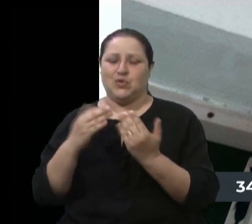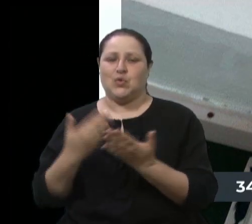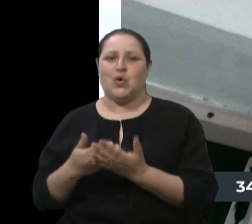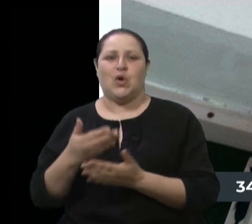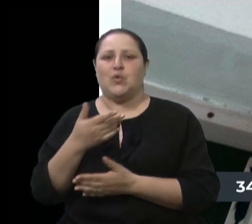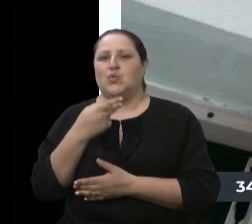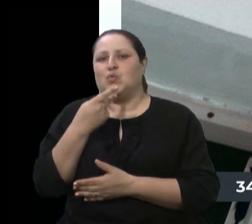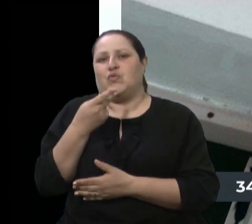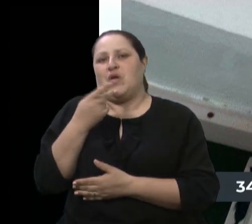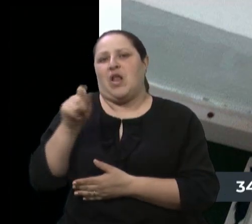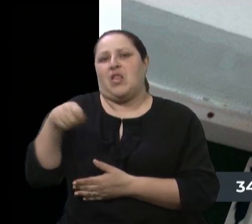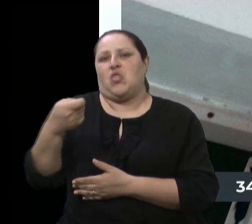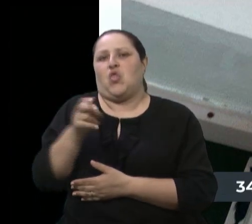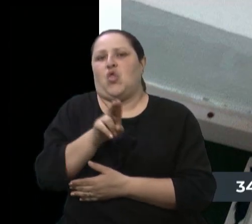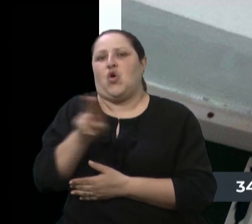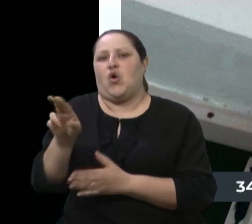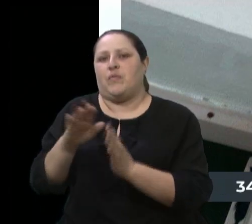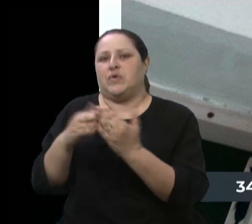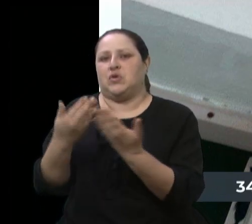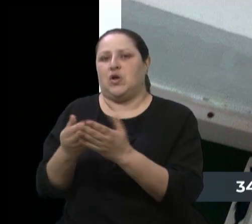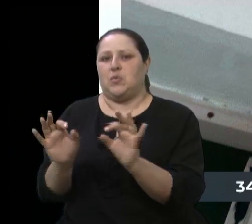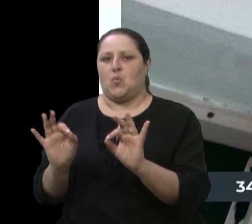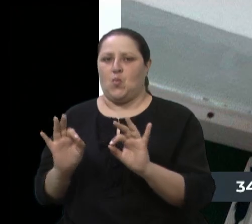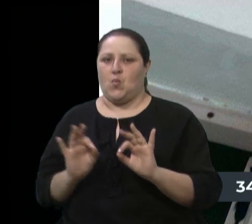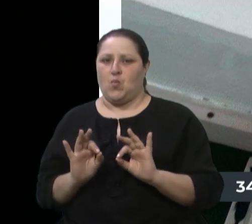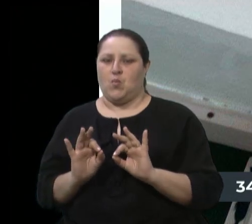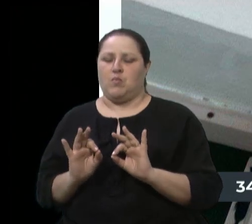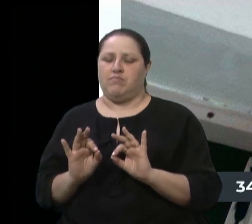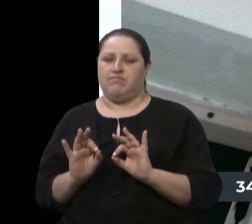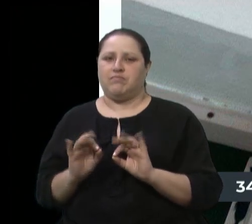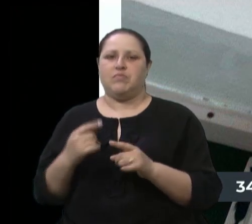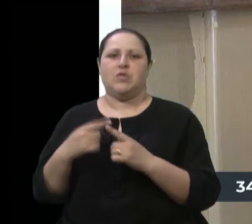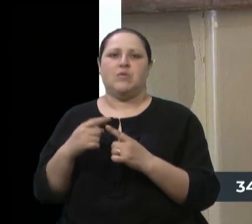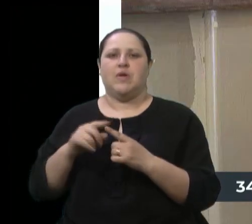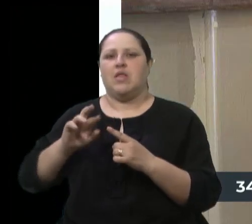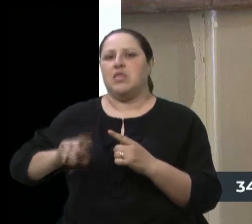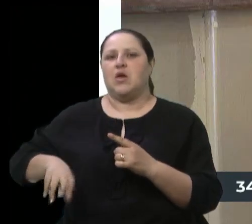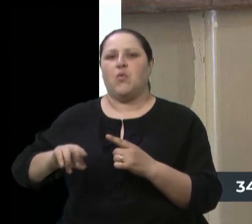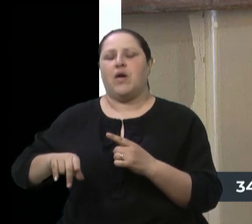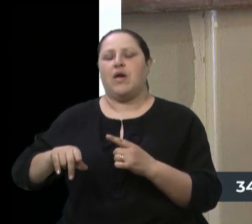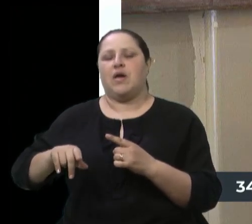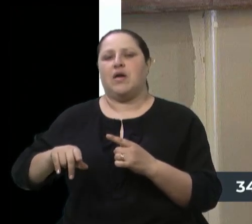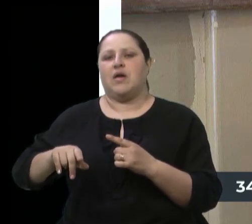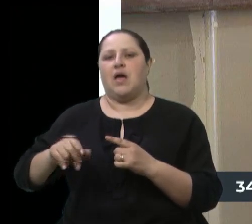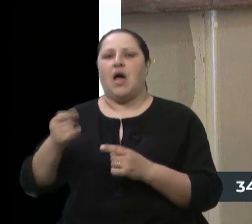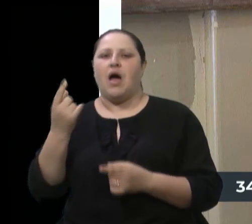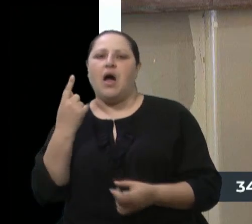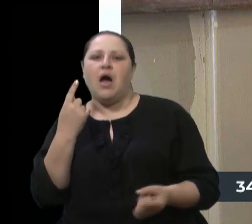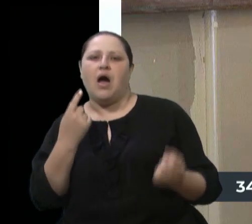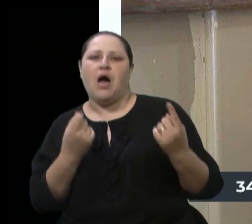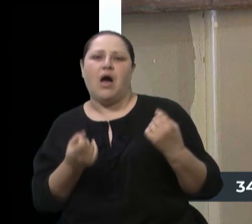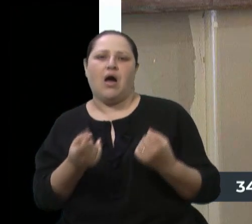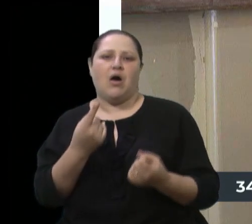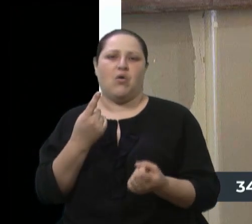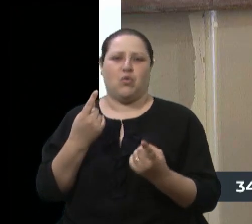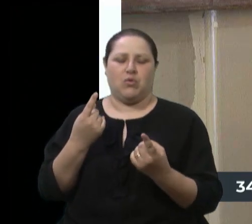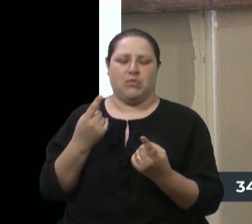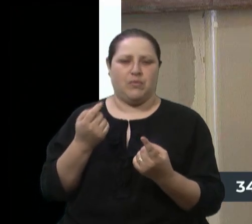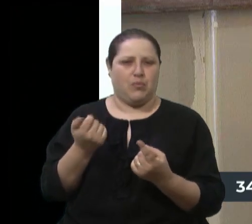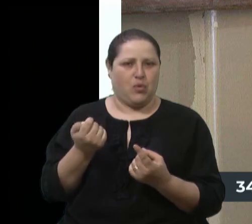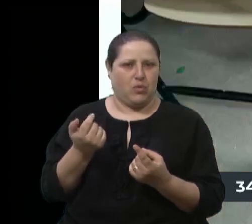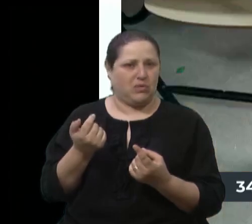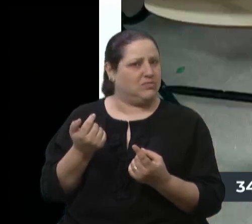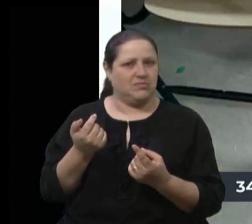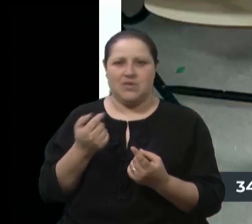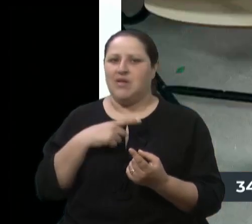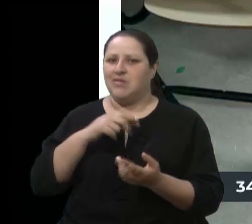o nome das escolas, porque não são casos isolados. São várias das nossas